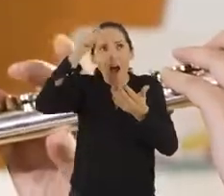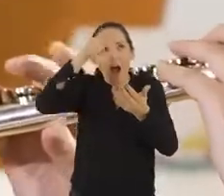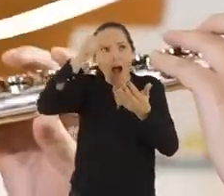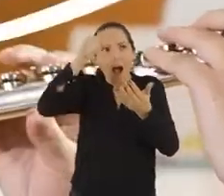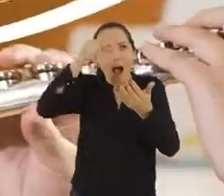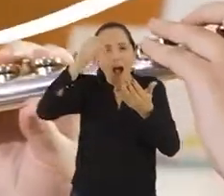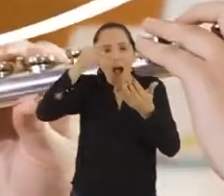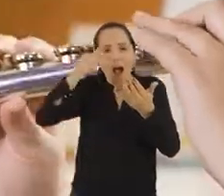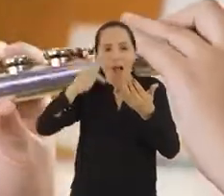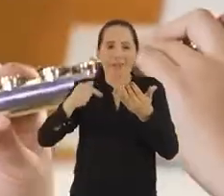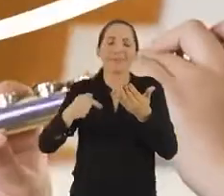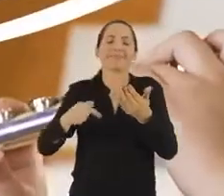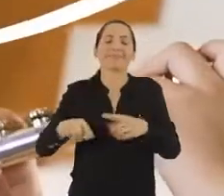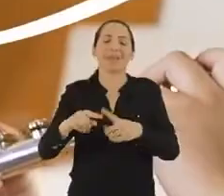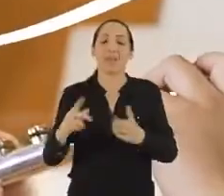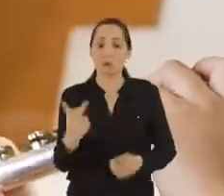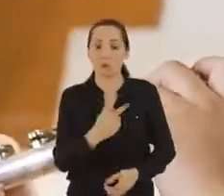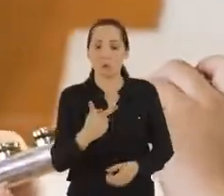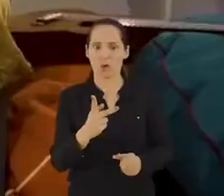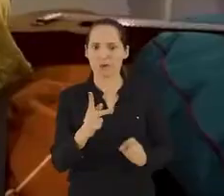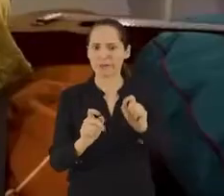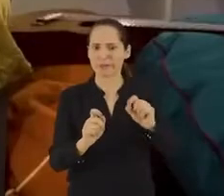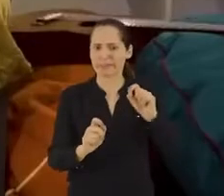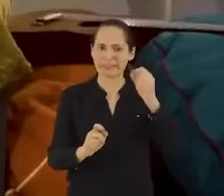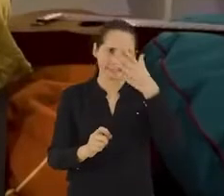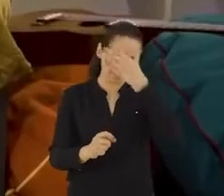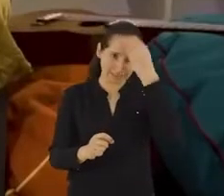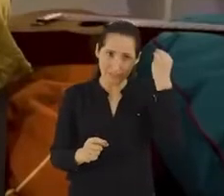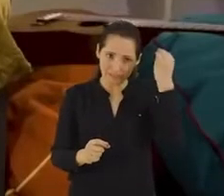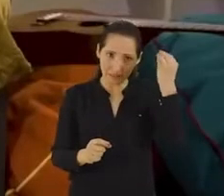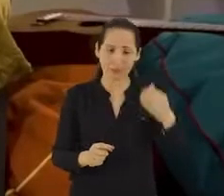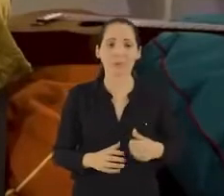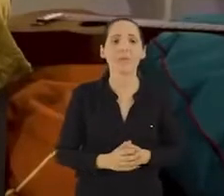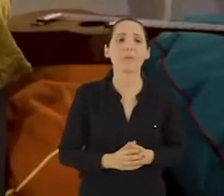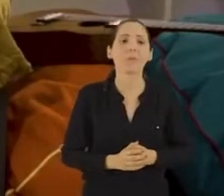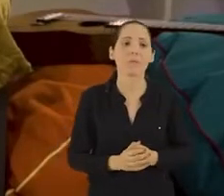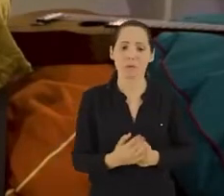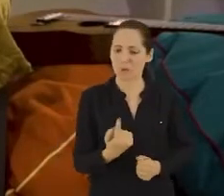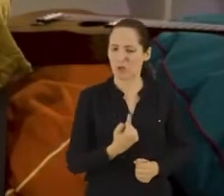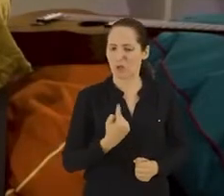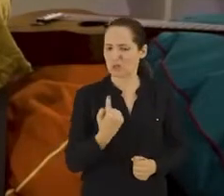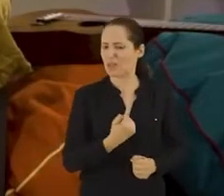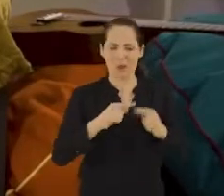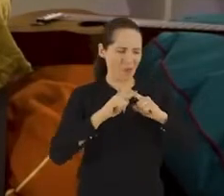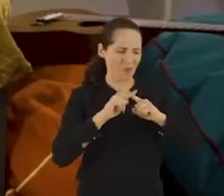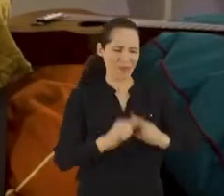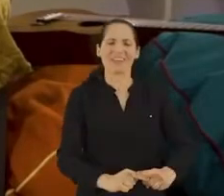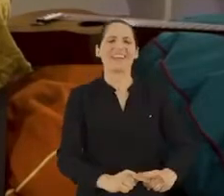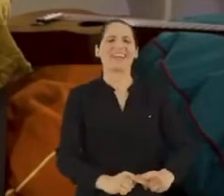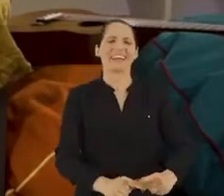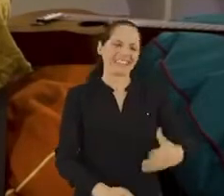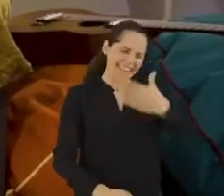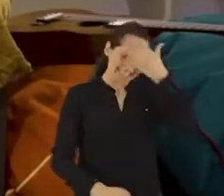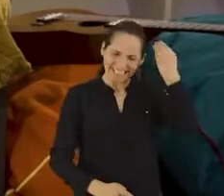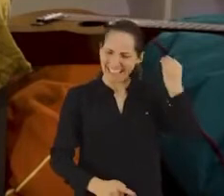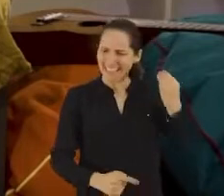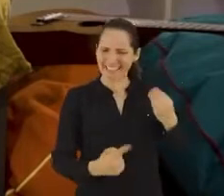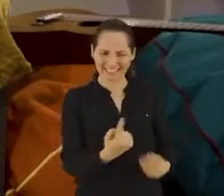coisa eles esqueceram de vez. Da solidão. E é